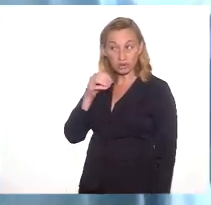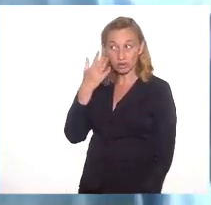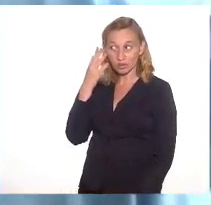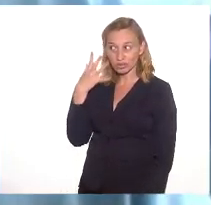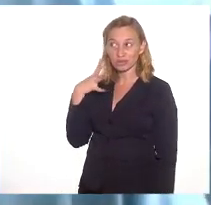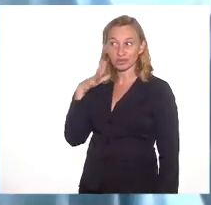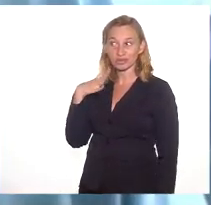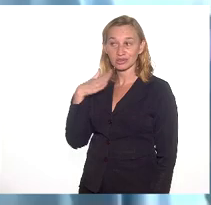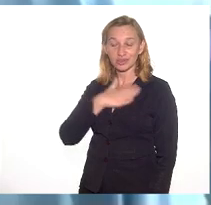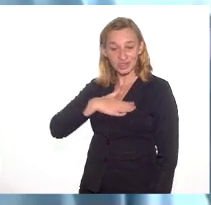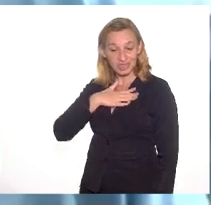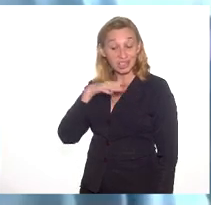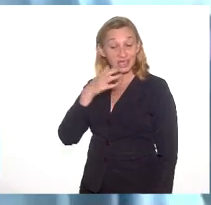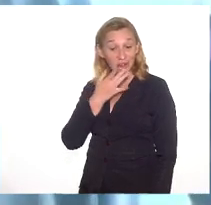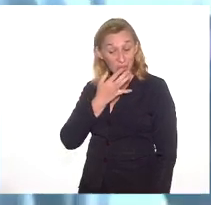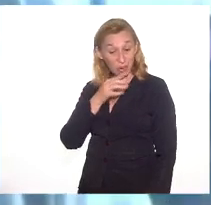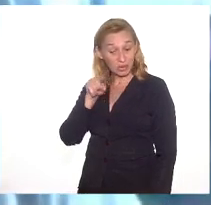para combater